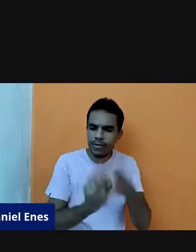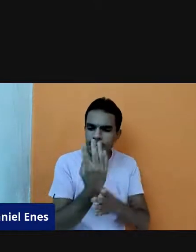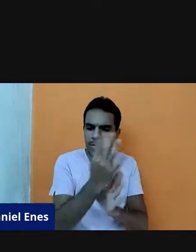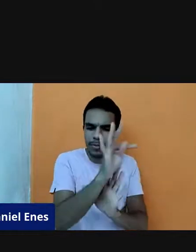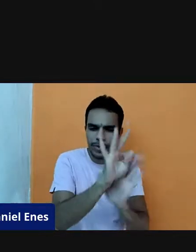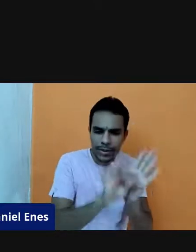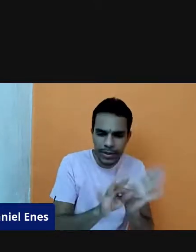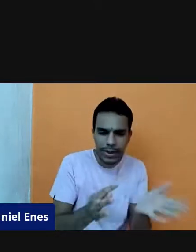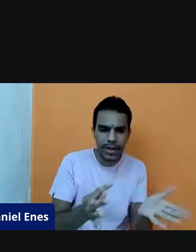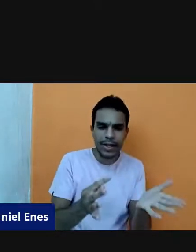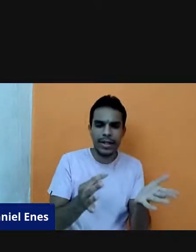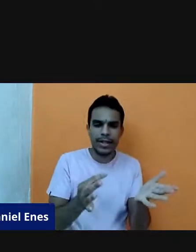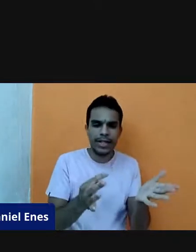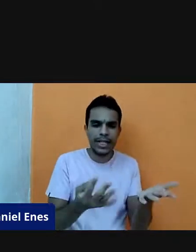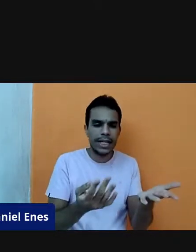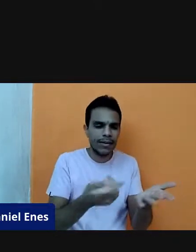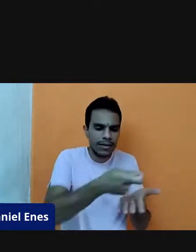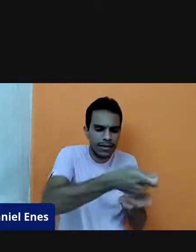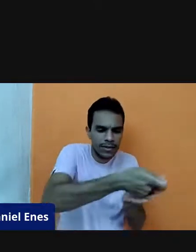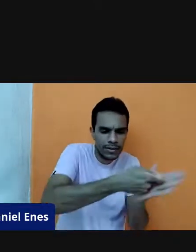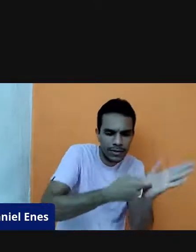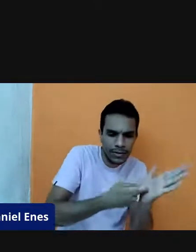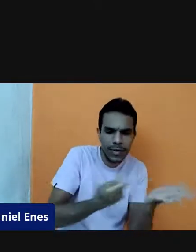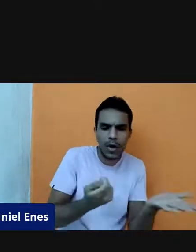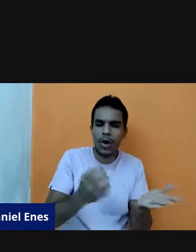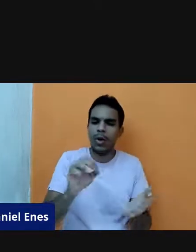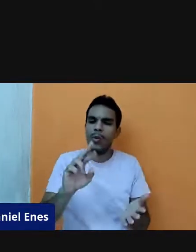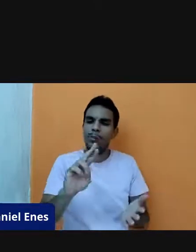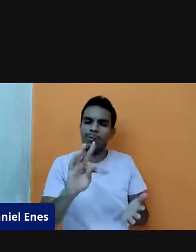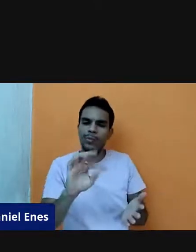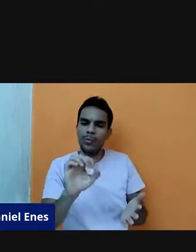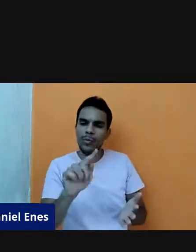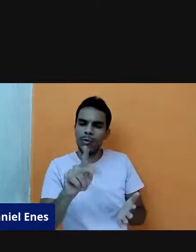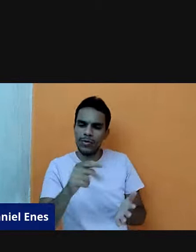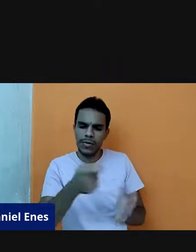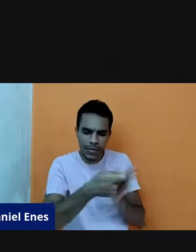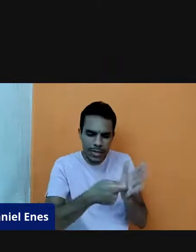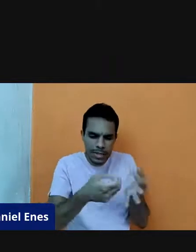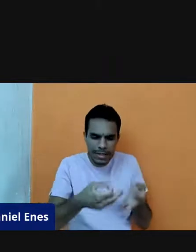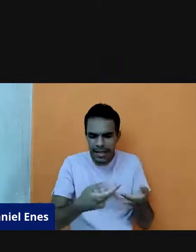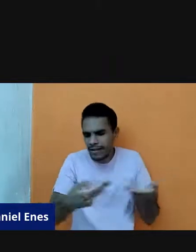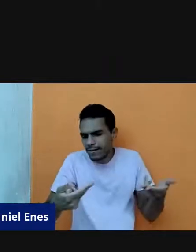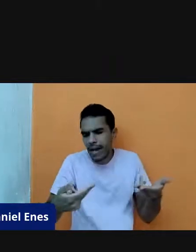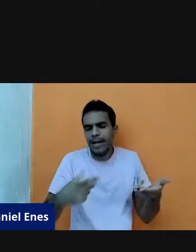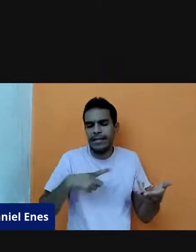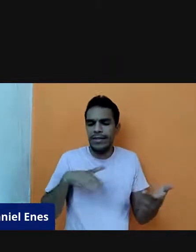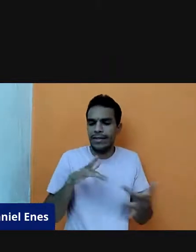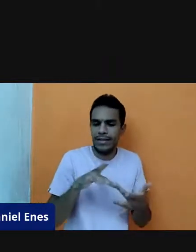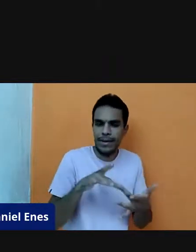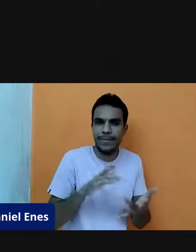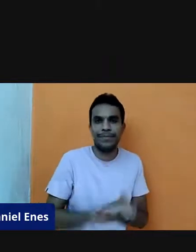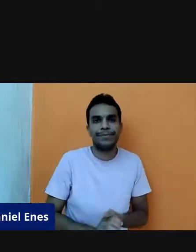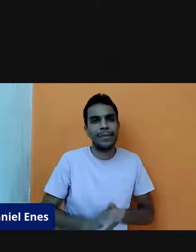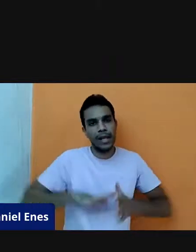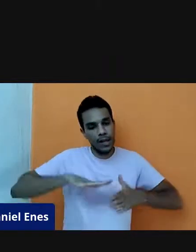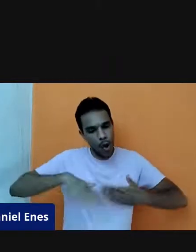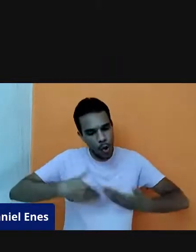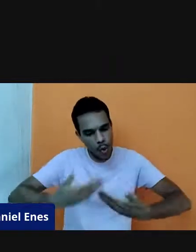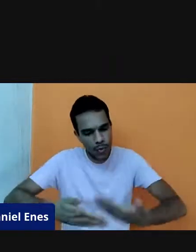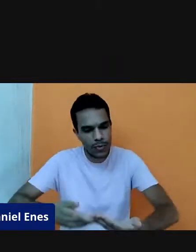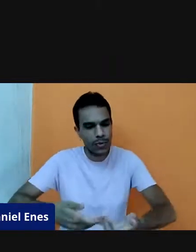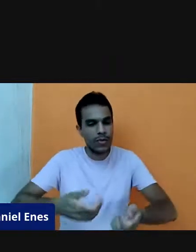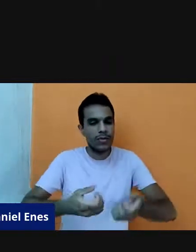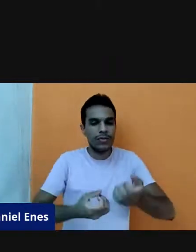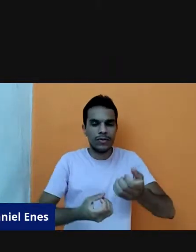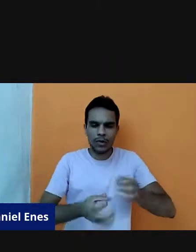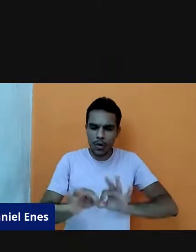grafias e ortografia e tudo mais, né? O processo de elaboração da